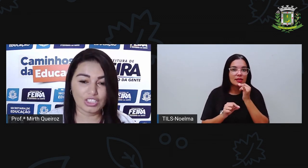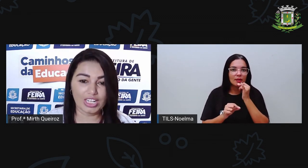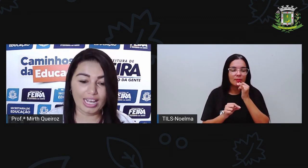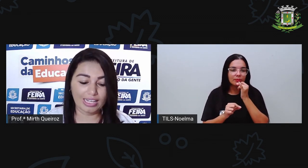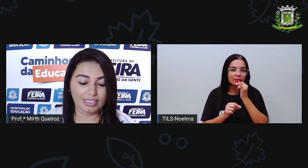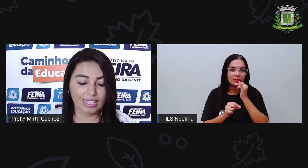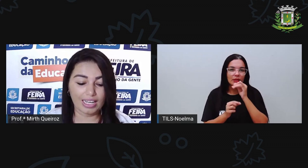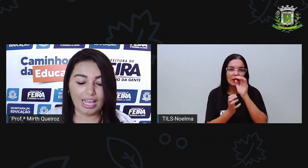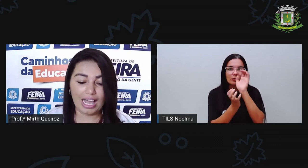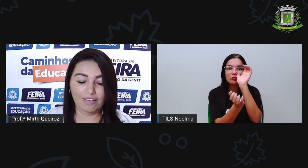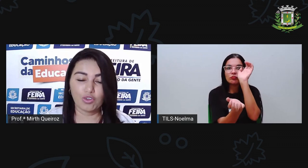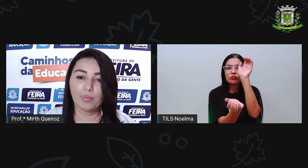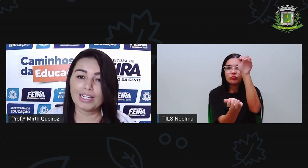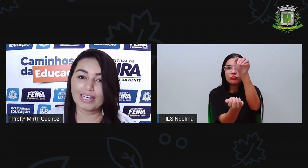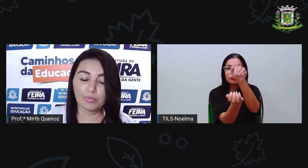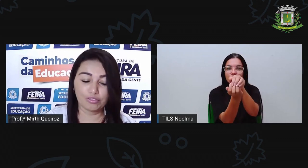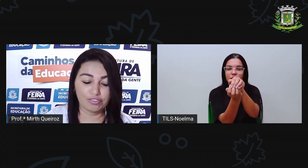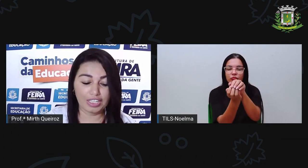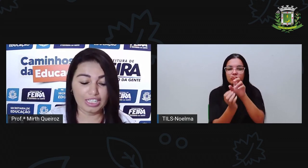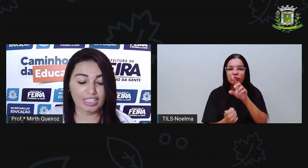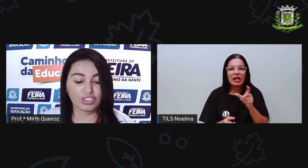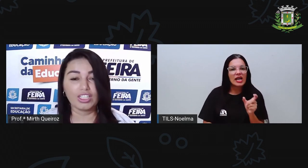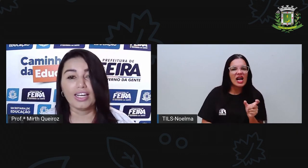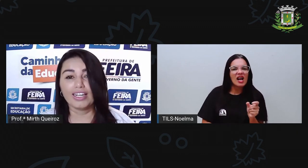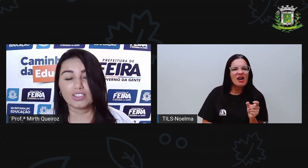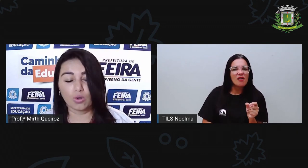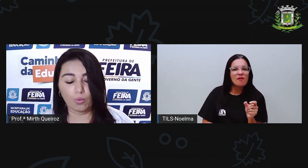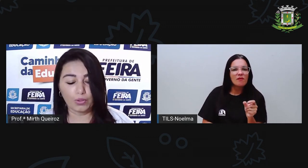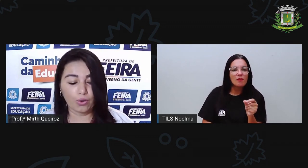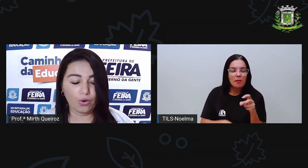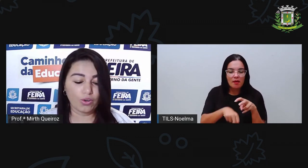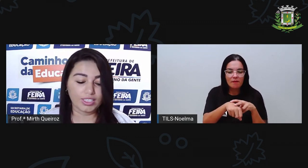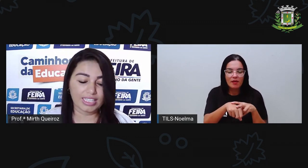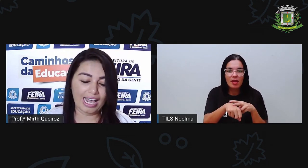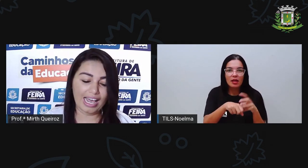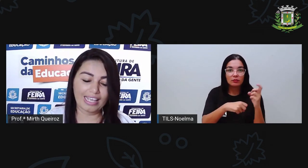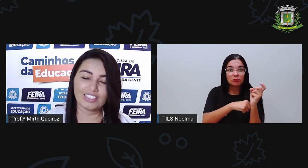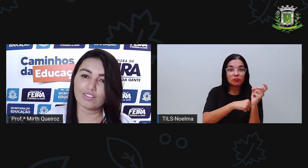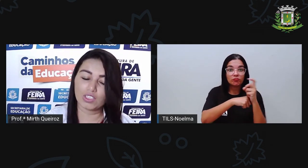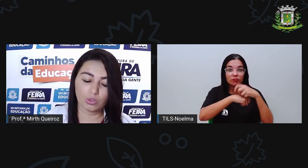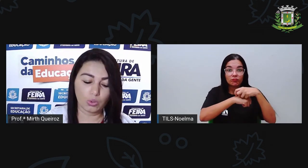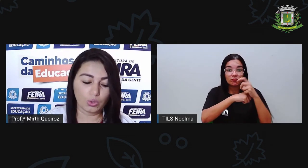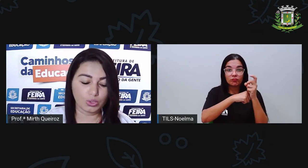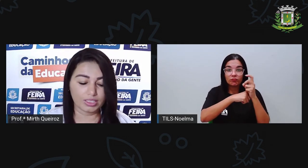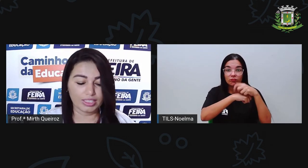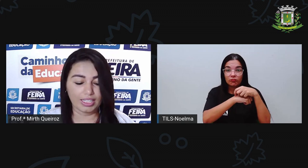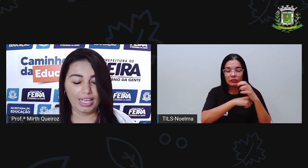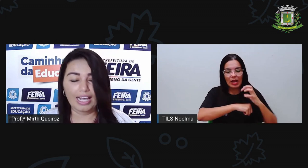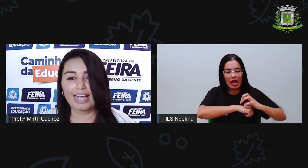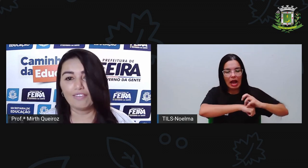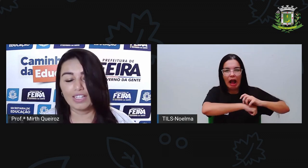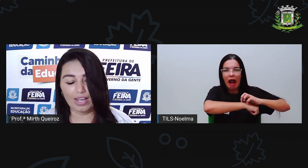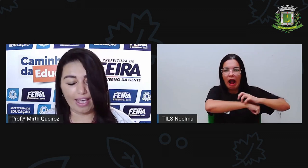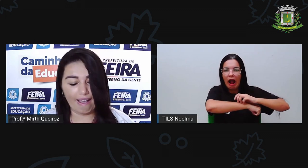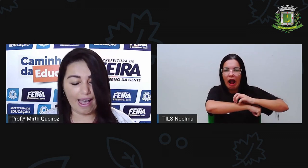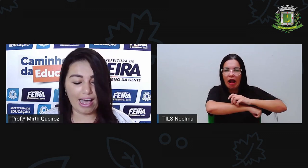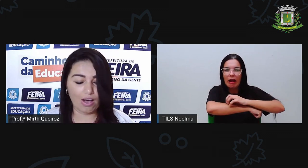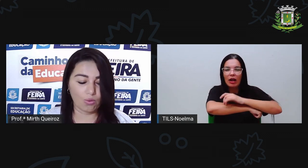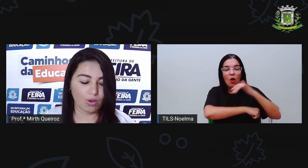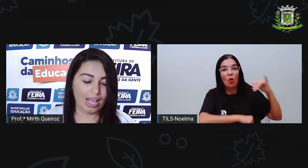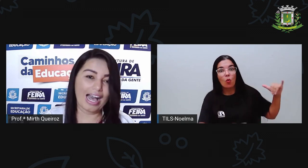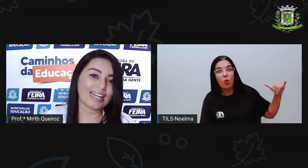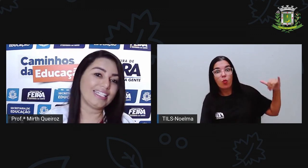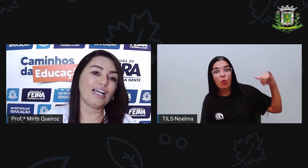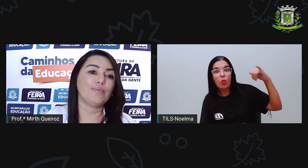cabeça chata, a formiga cabo verde, escorpiões, arraia de água doce, gavião